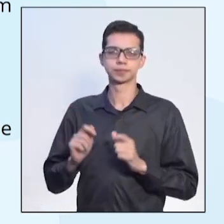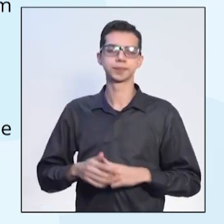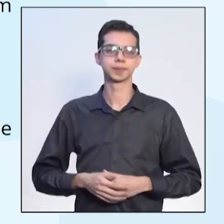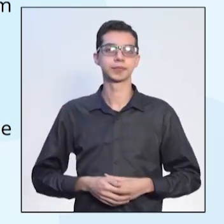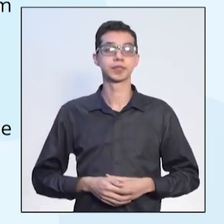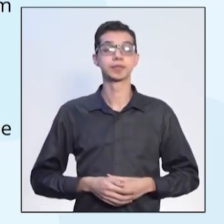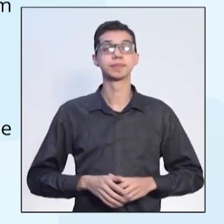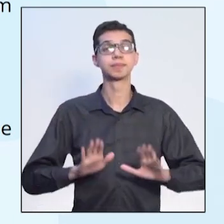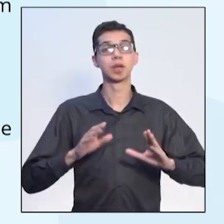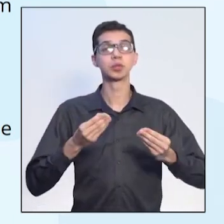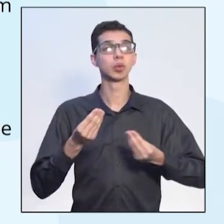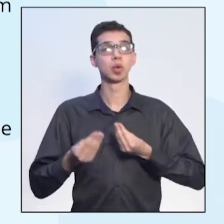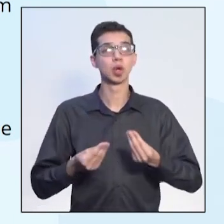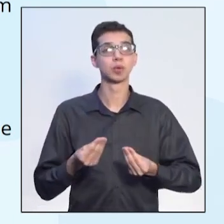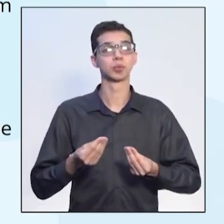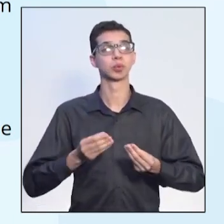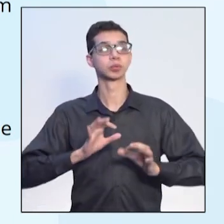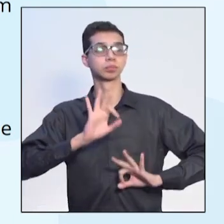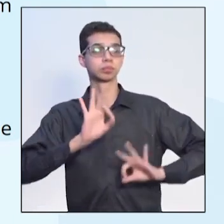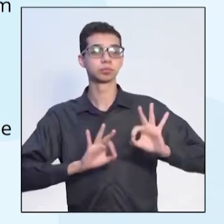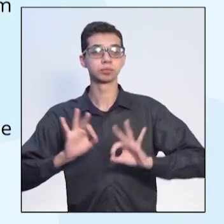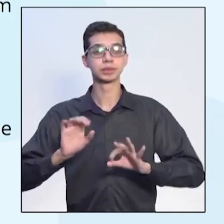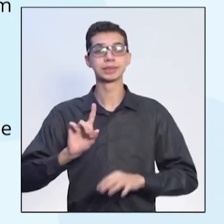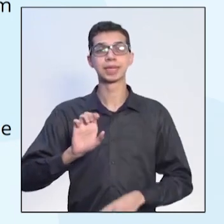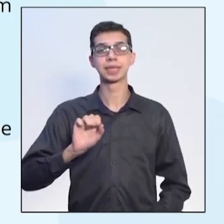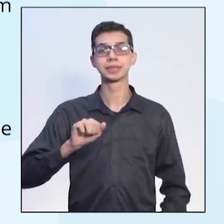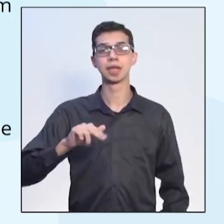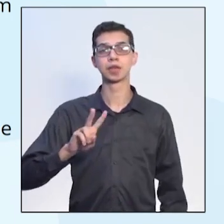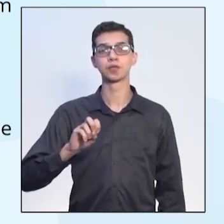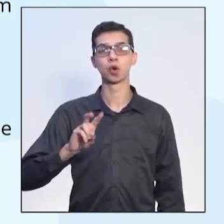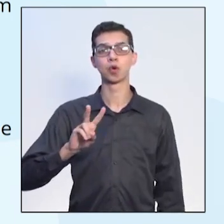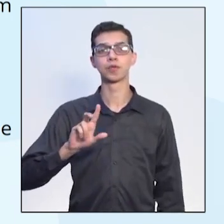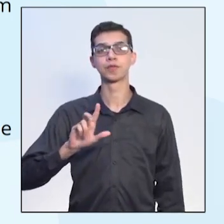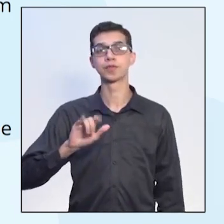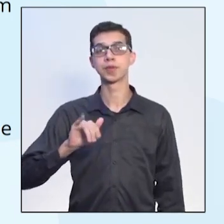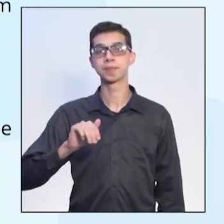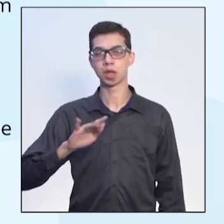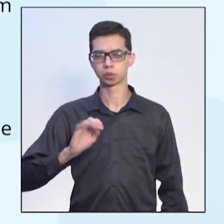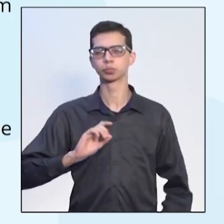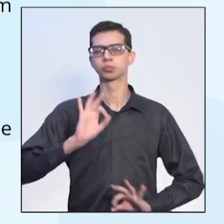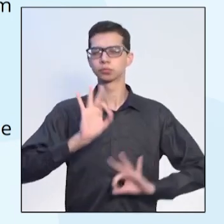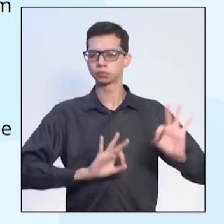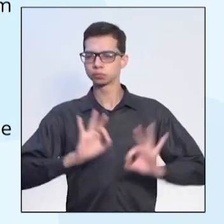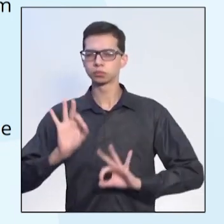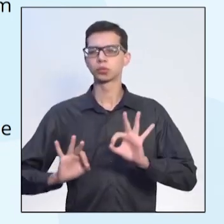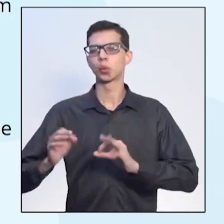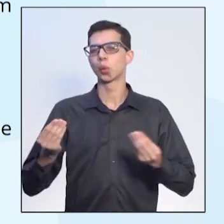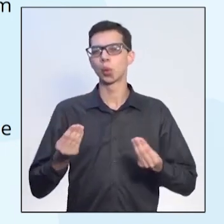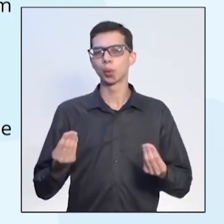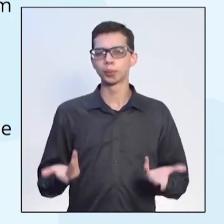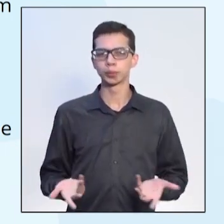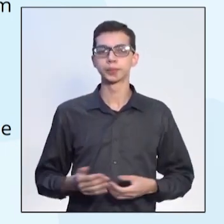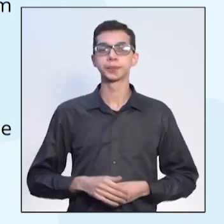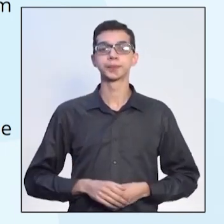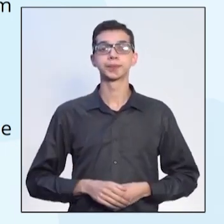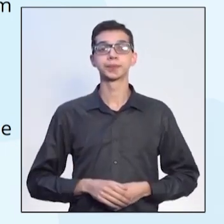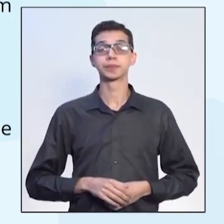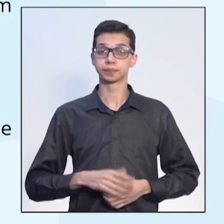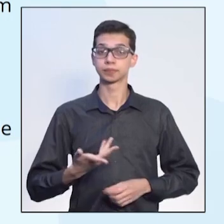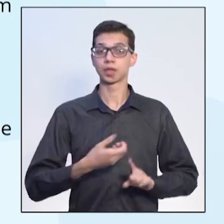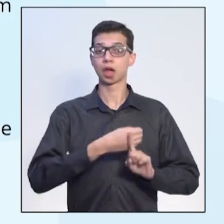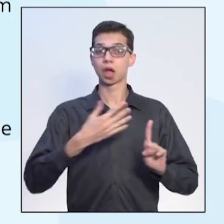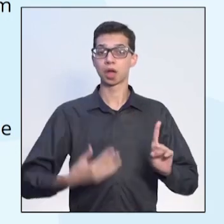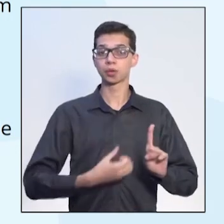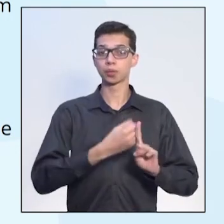Argumentos que sustentam a sua opinião. Não foi o primeiro sobre a temática zumbi, mas foi genial a ponto de indicar caminhos e